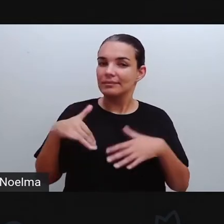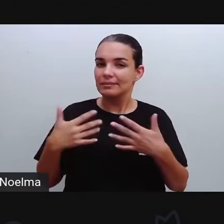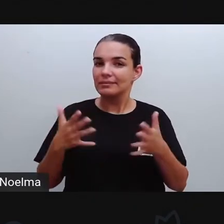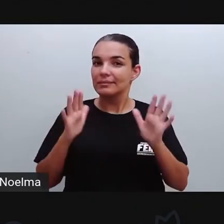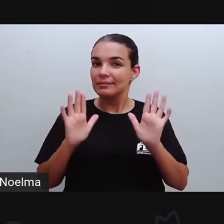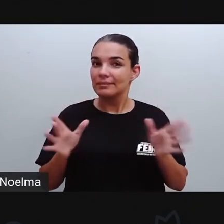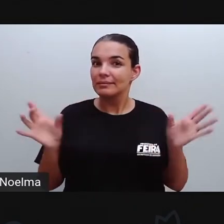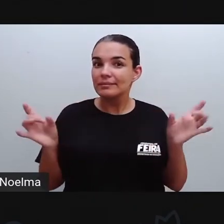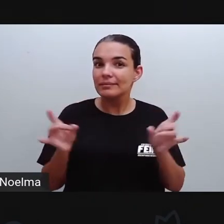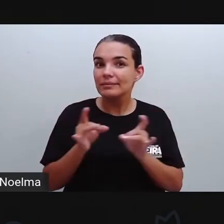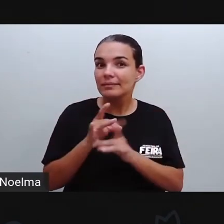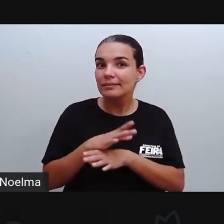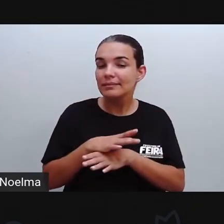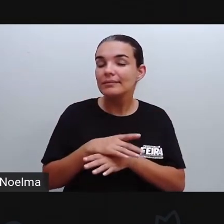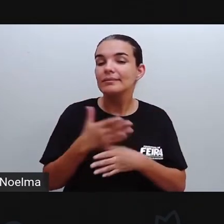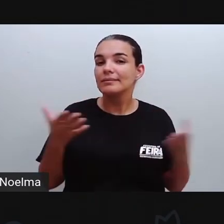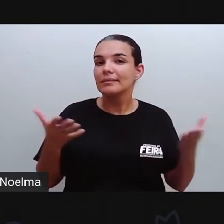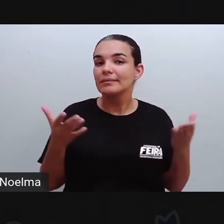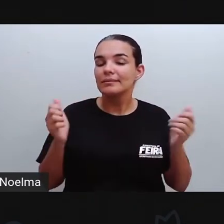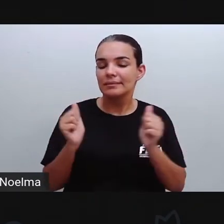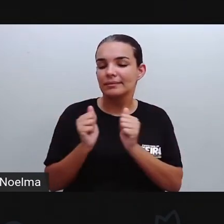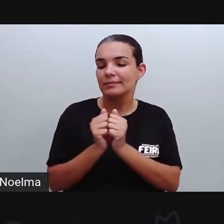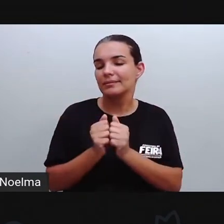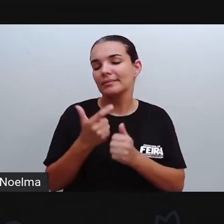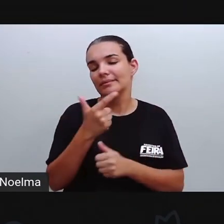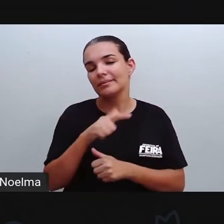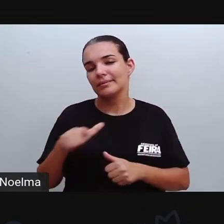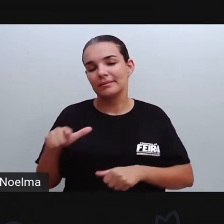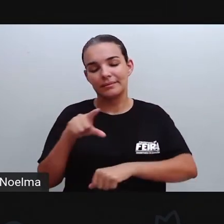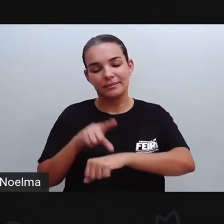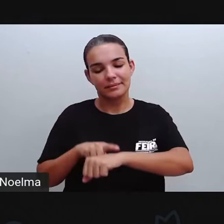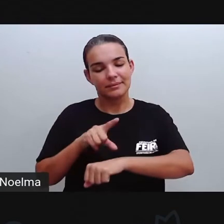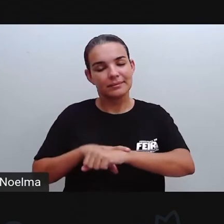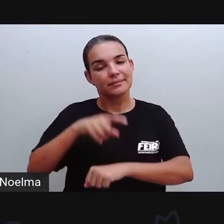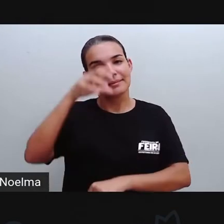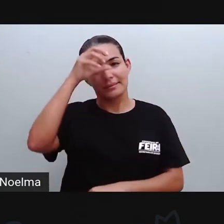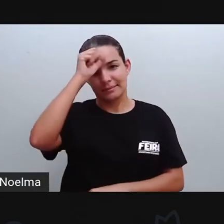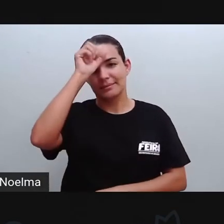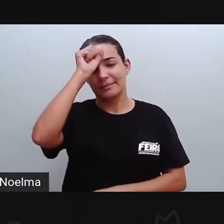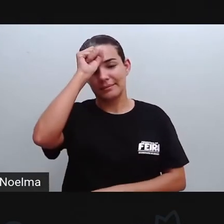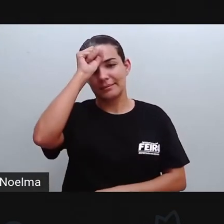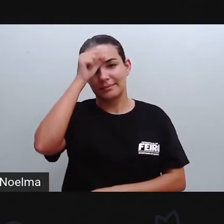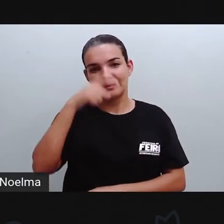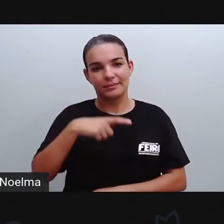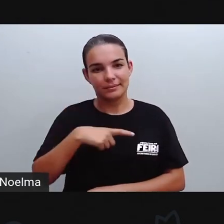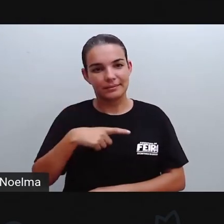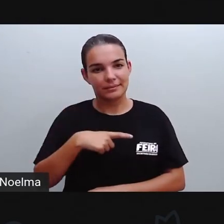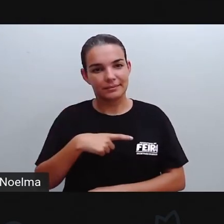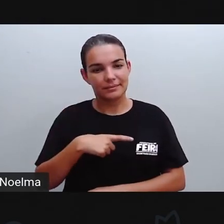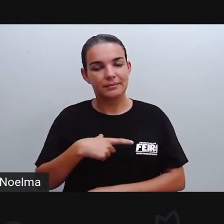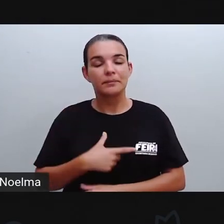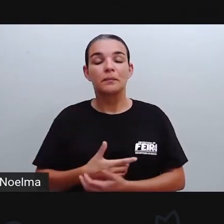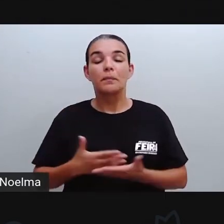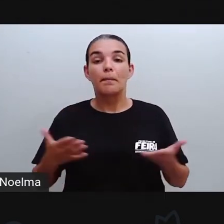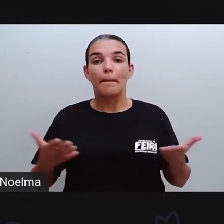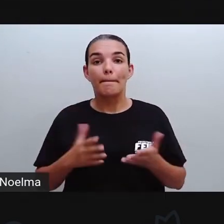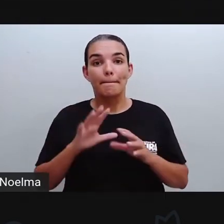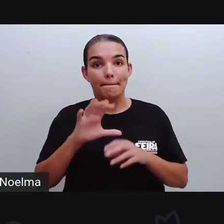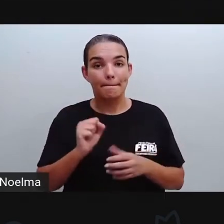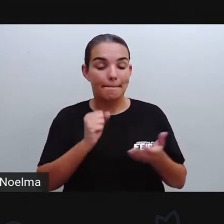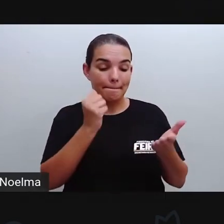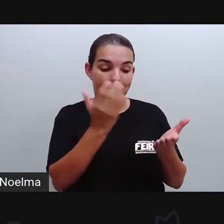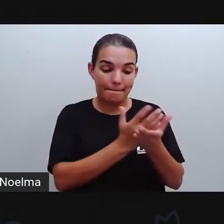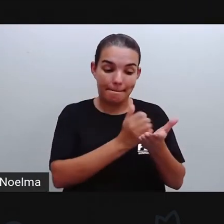feito tudo isso, porque nós estamos aqui reunidos para um momento, mais um momento de muito aprendizado, nosso segundo momento. Então já pegue aí o seu